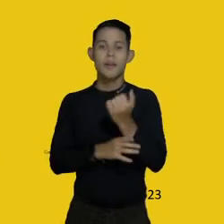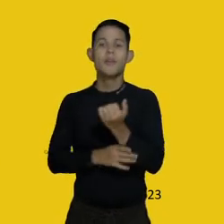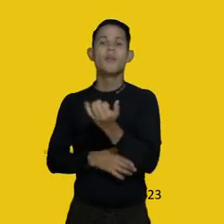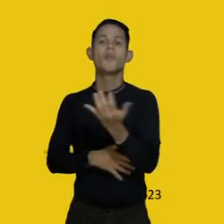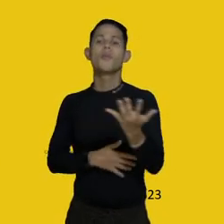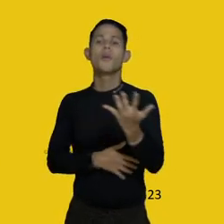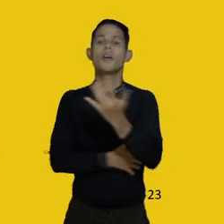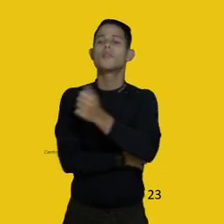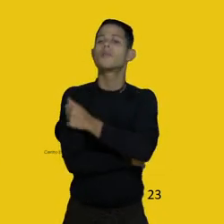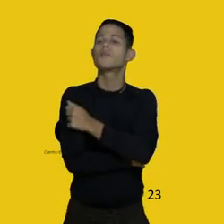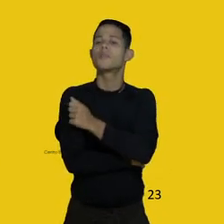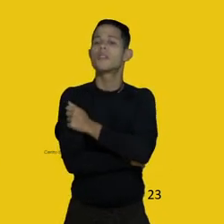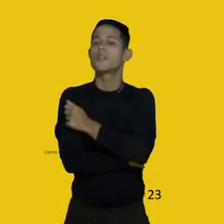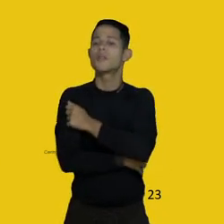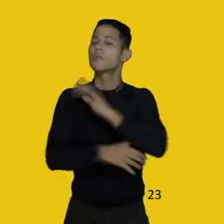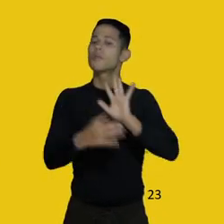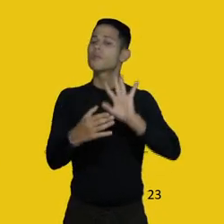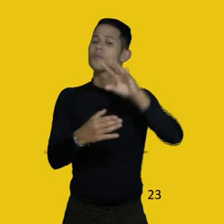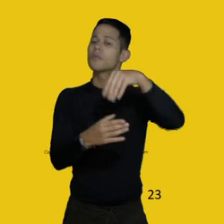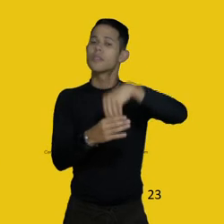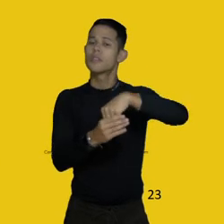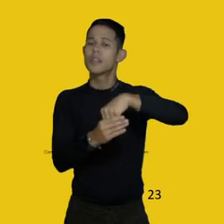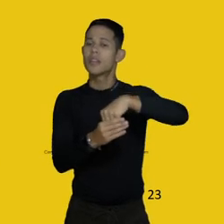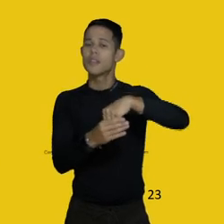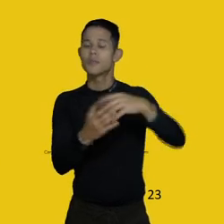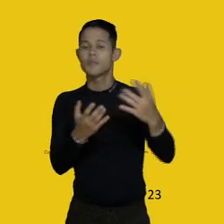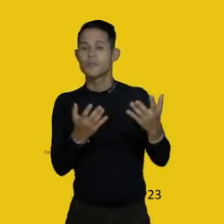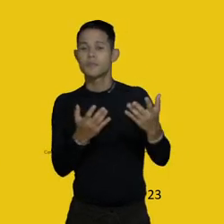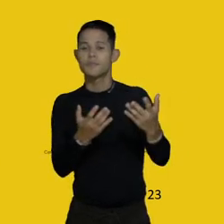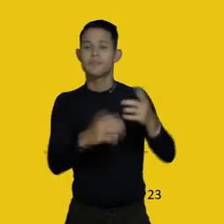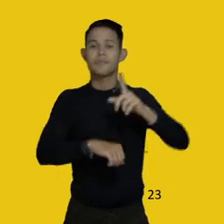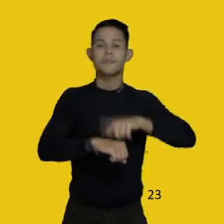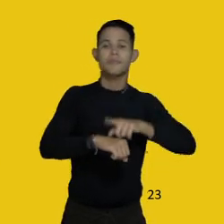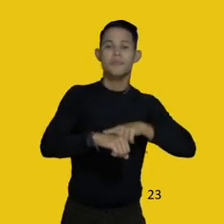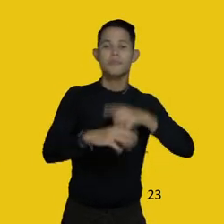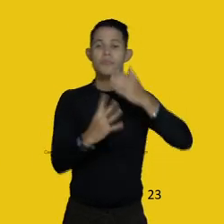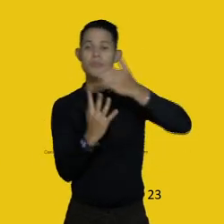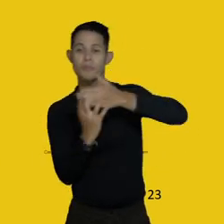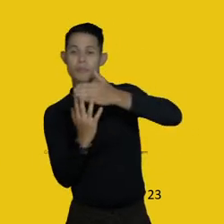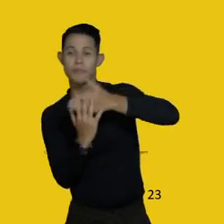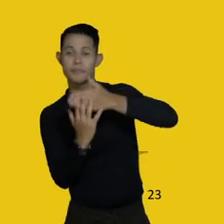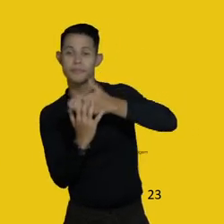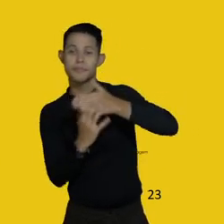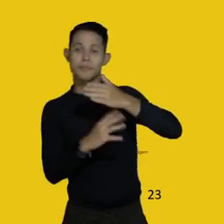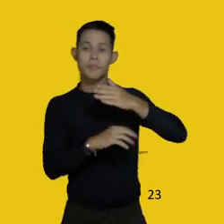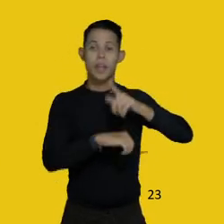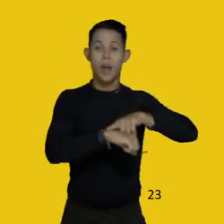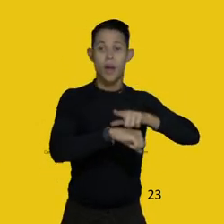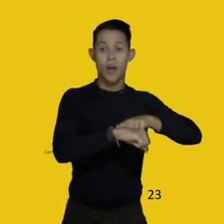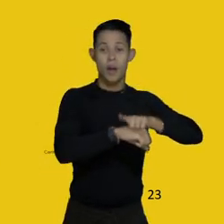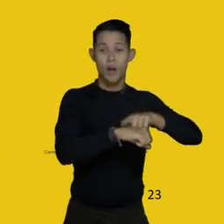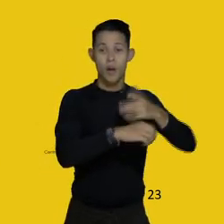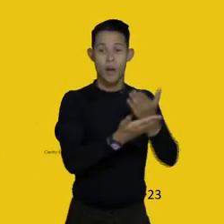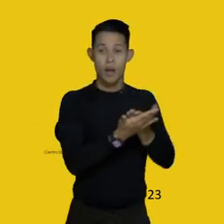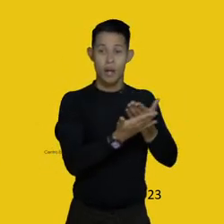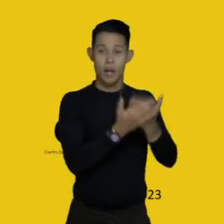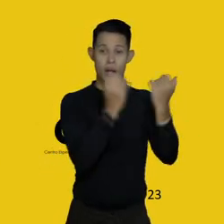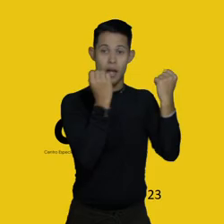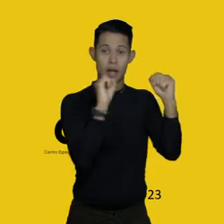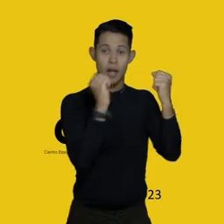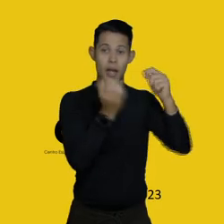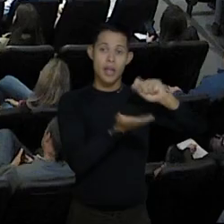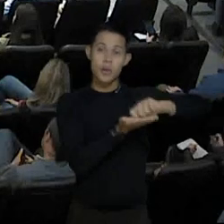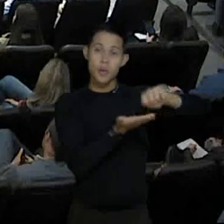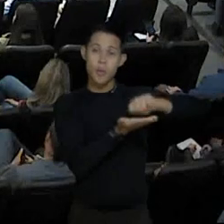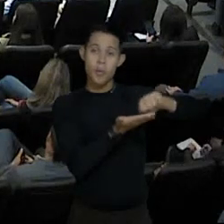n Ines de né áa de na áa do recreio na aula de Educação Física tendo que copiar Isso é uma